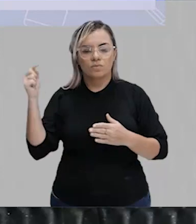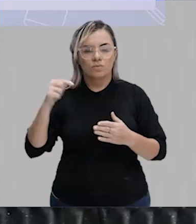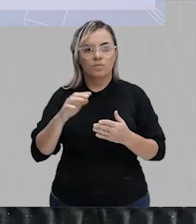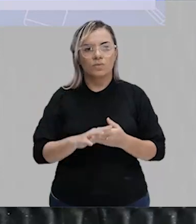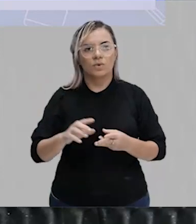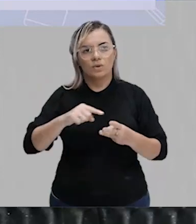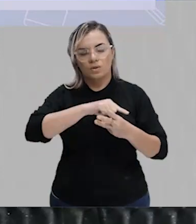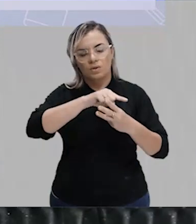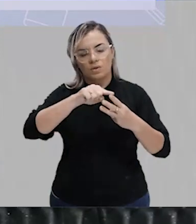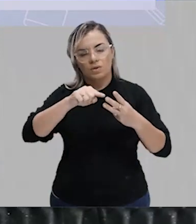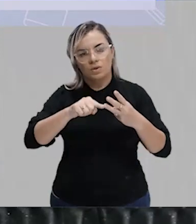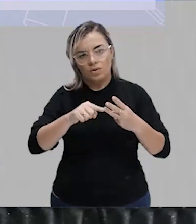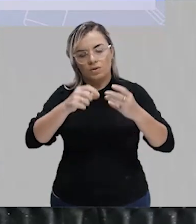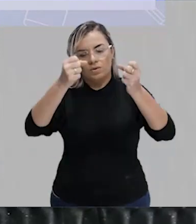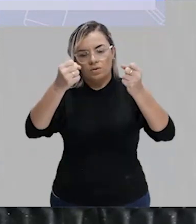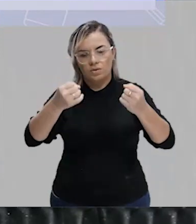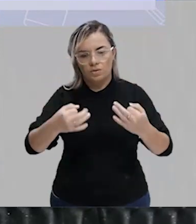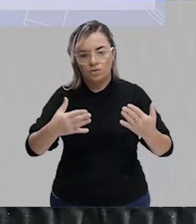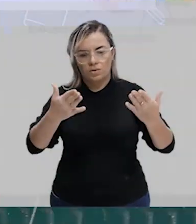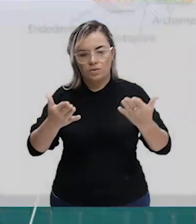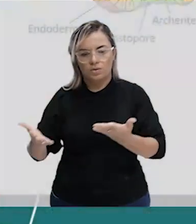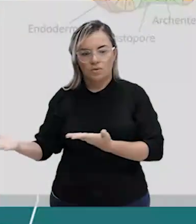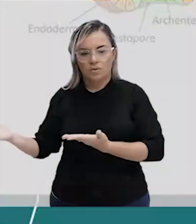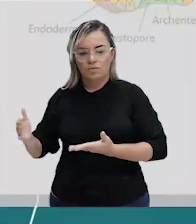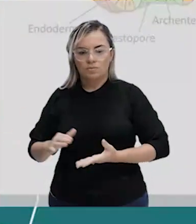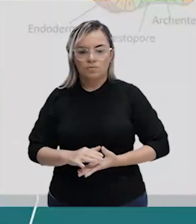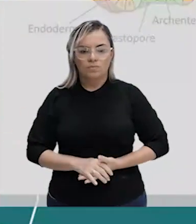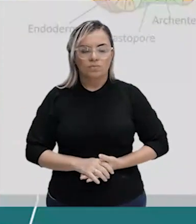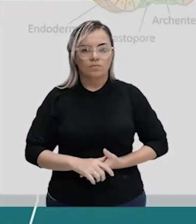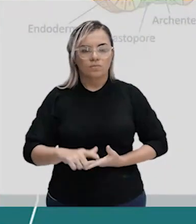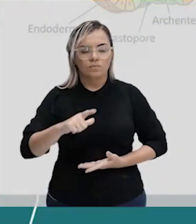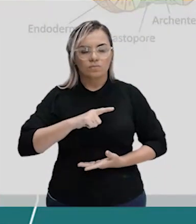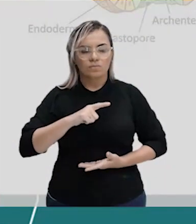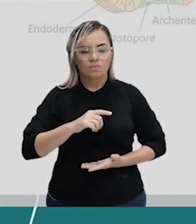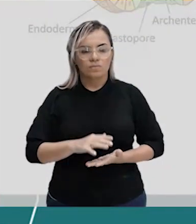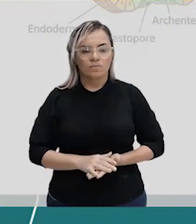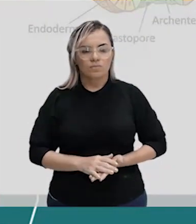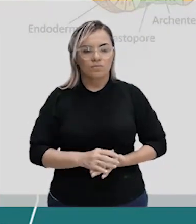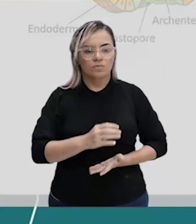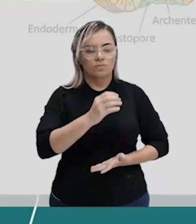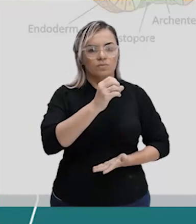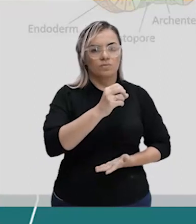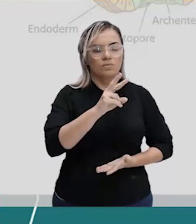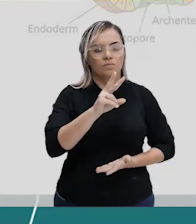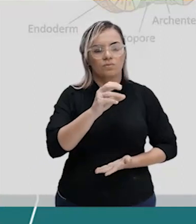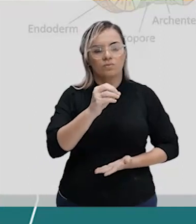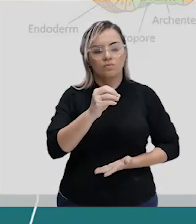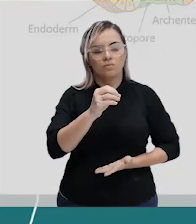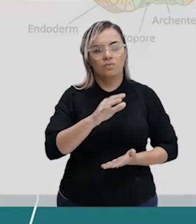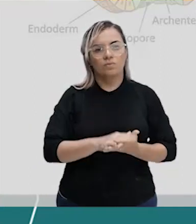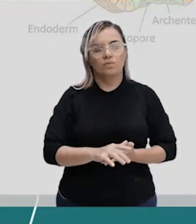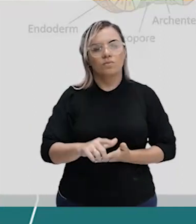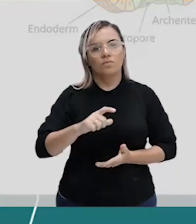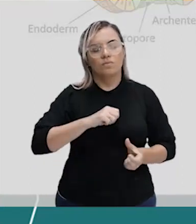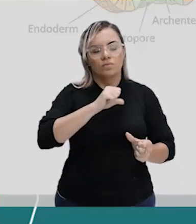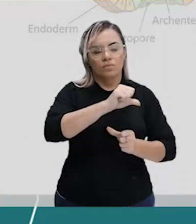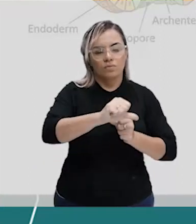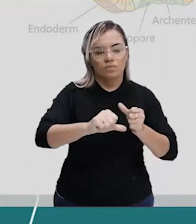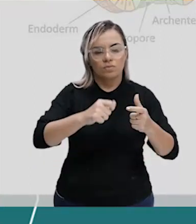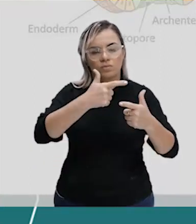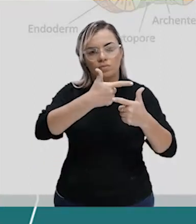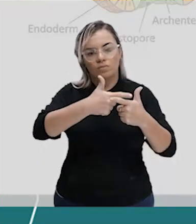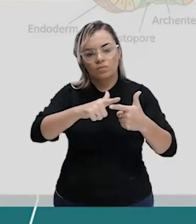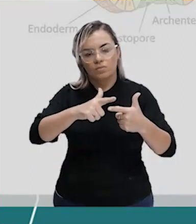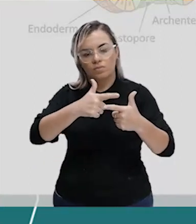do arquêntero e do blastóporo, é o seguinte, ó. Tá aqui eu tenho o ovo, ou zigoto, ele sofre várias divisões, né? Que chama